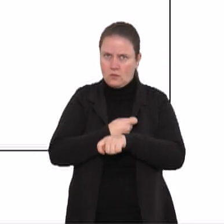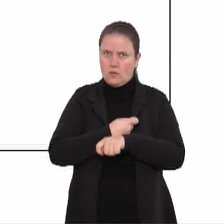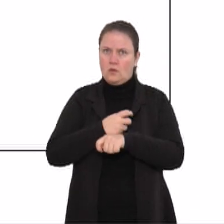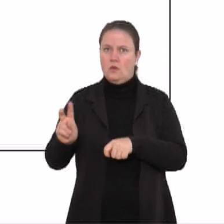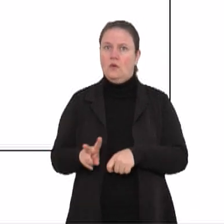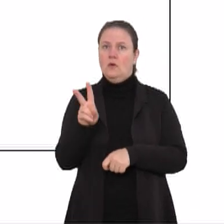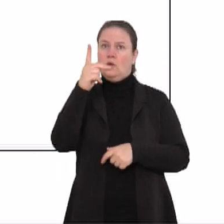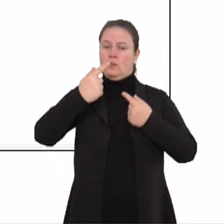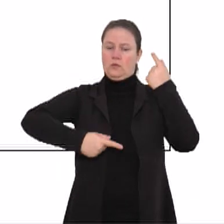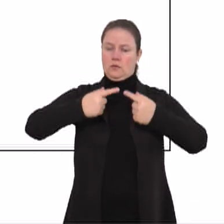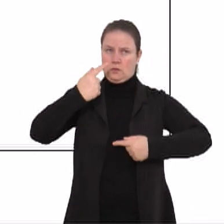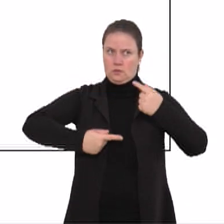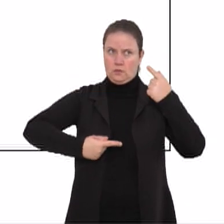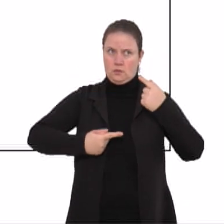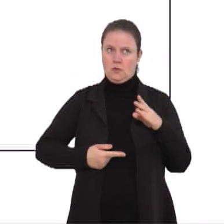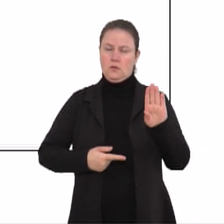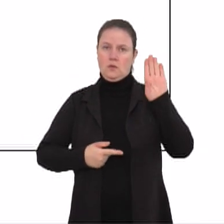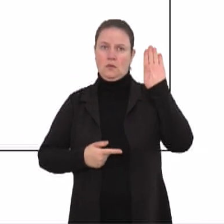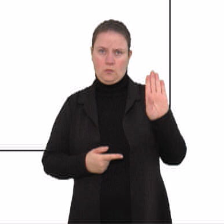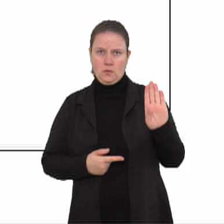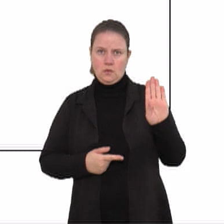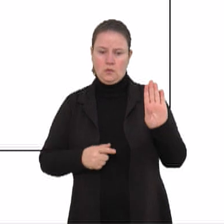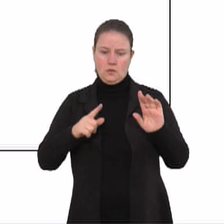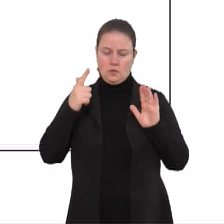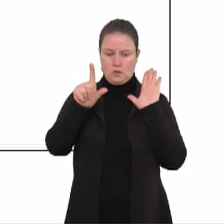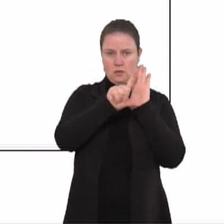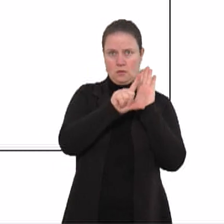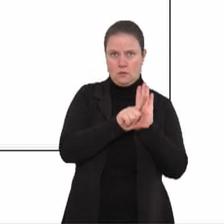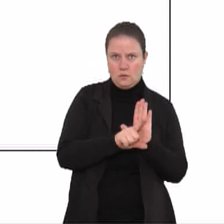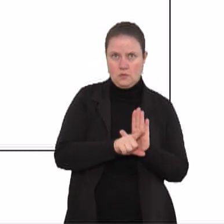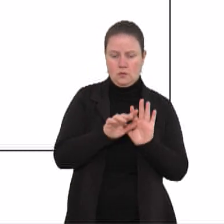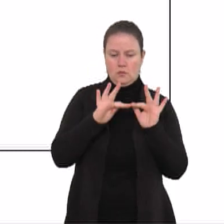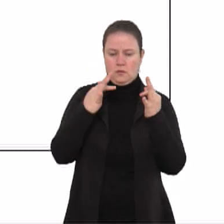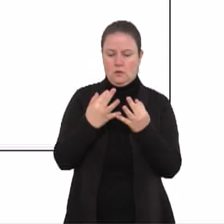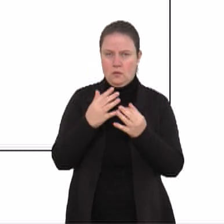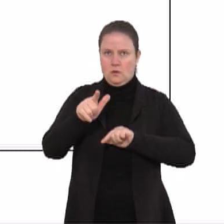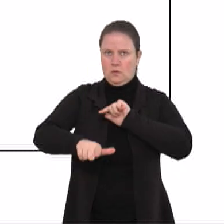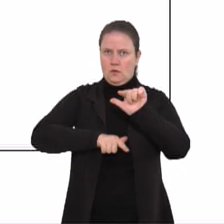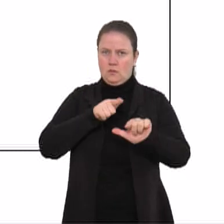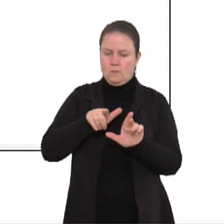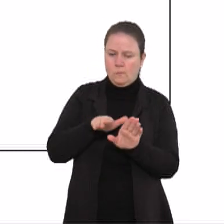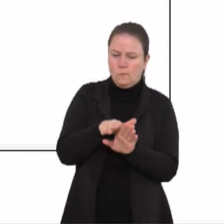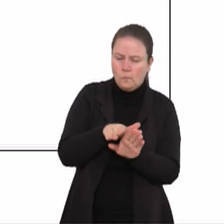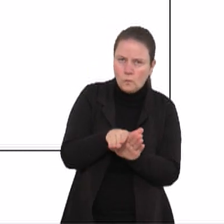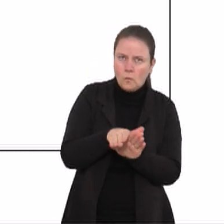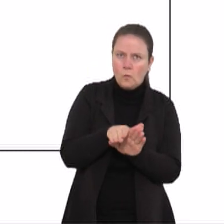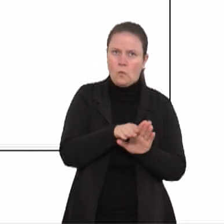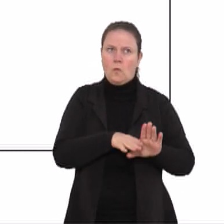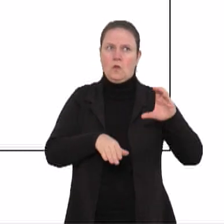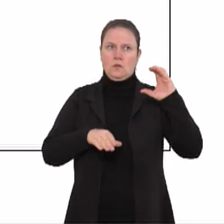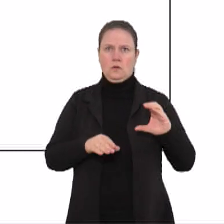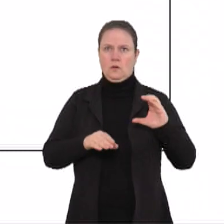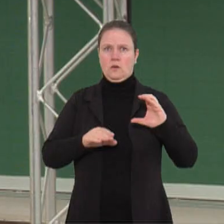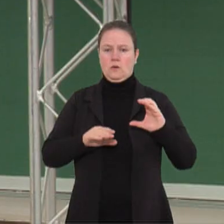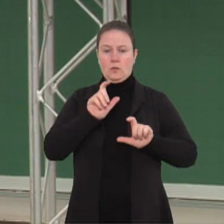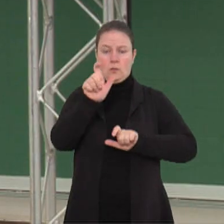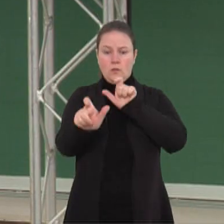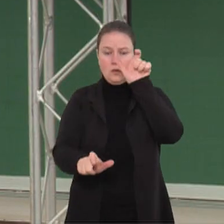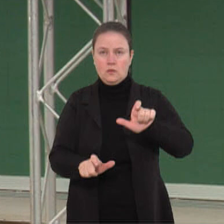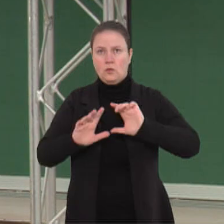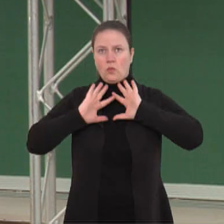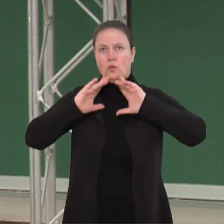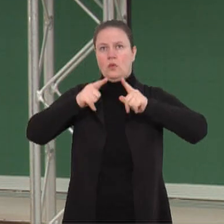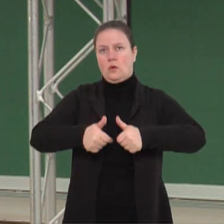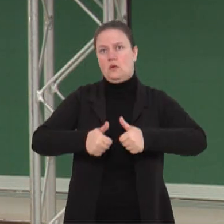política? Leis, família, trabalho e instrução? Indivíduos, animais e trabalho? Vejamos